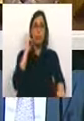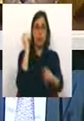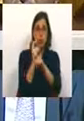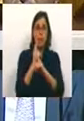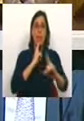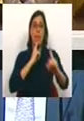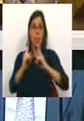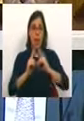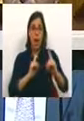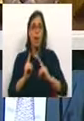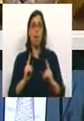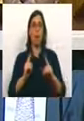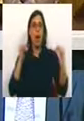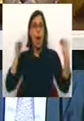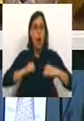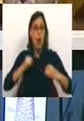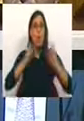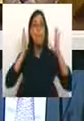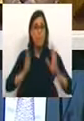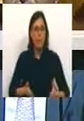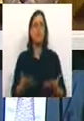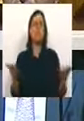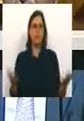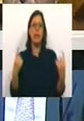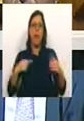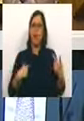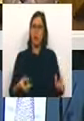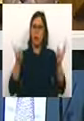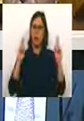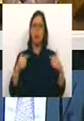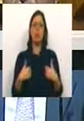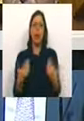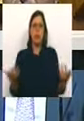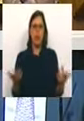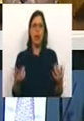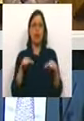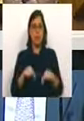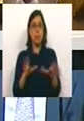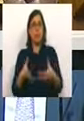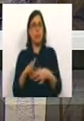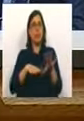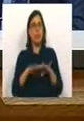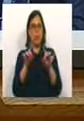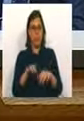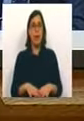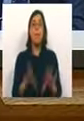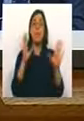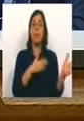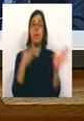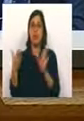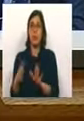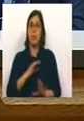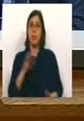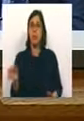o diálogo e o acordo necessário, há toda a disponibilidade para desta bancada para o efeito. Mas, por outro lado,